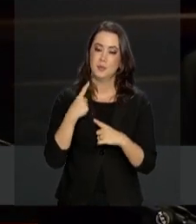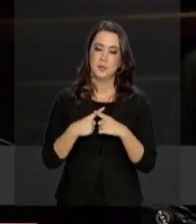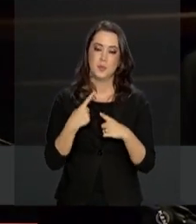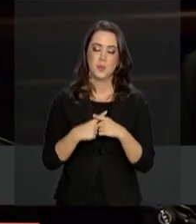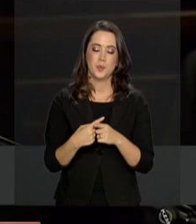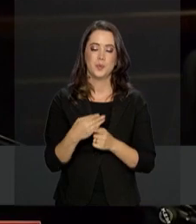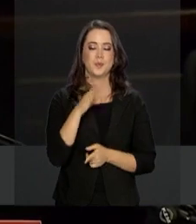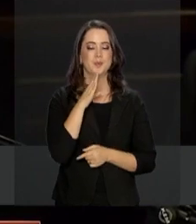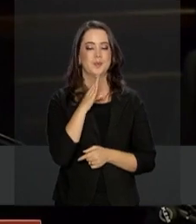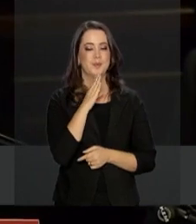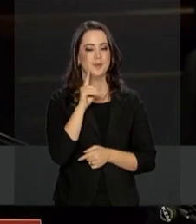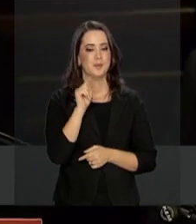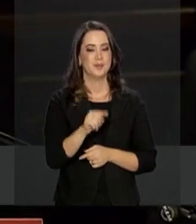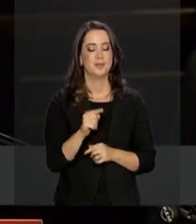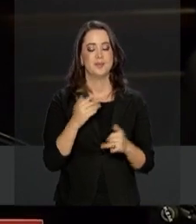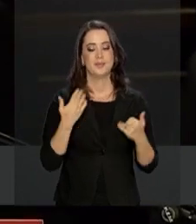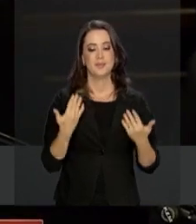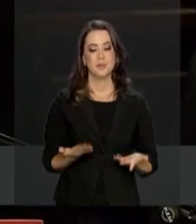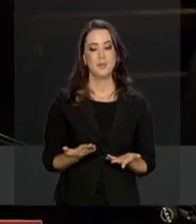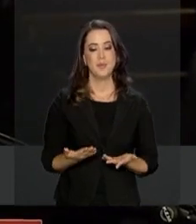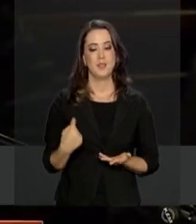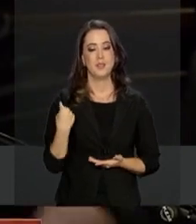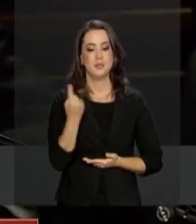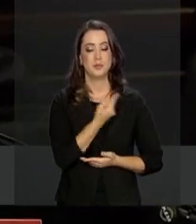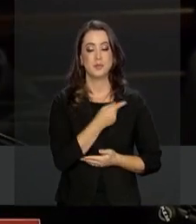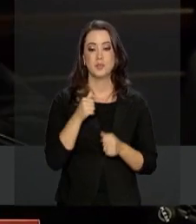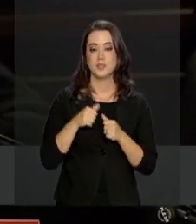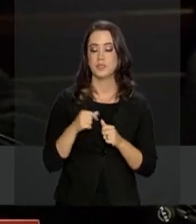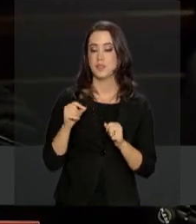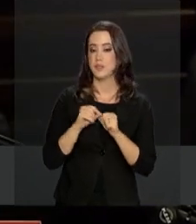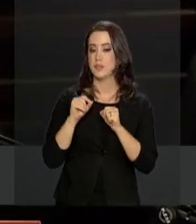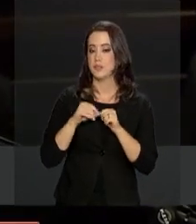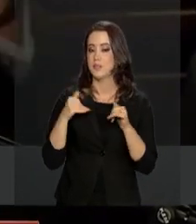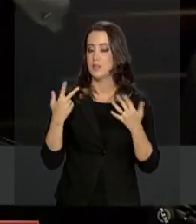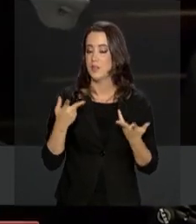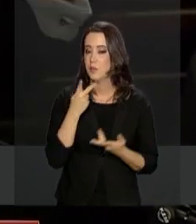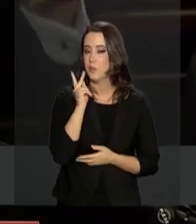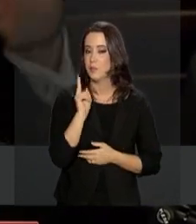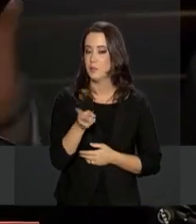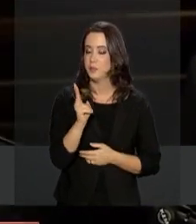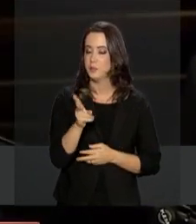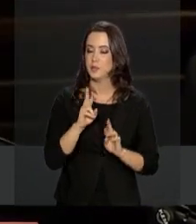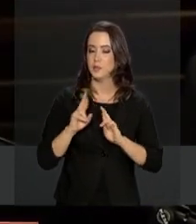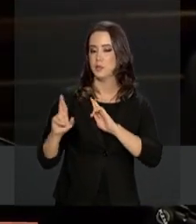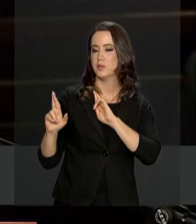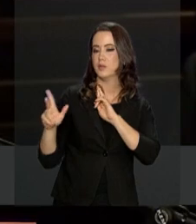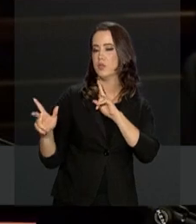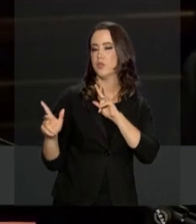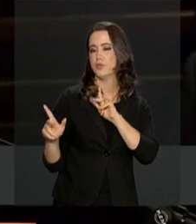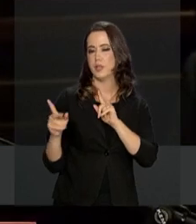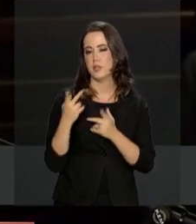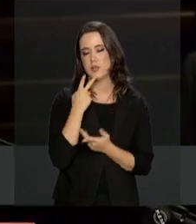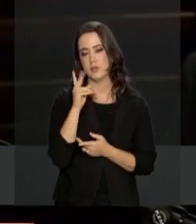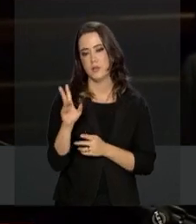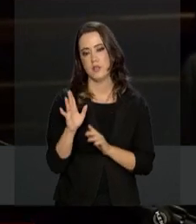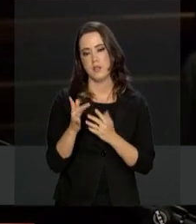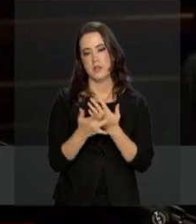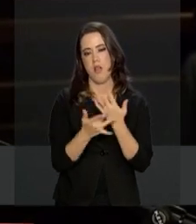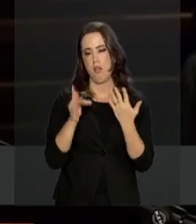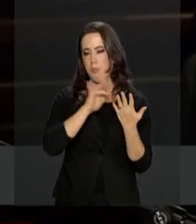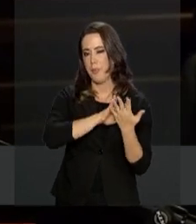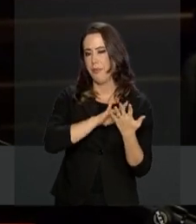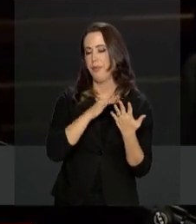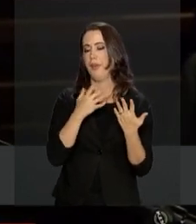reconhecimento aquilo que nós estamos fazendo então digo eu eu fiz uma distinção para usar a terminologia das